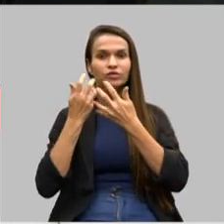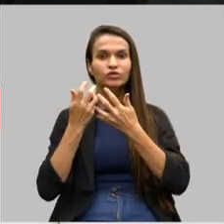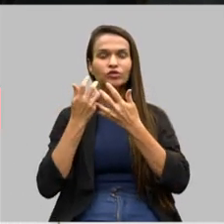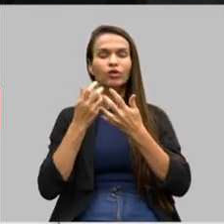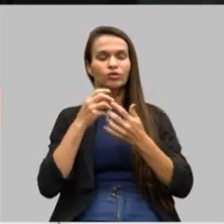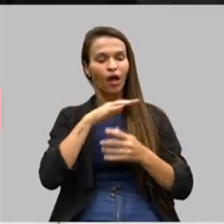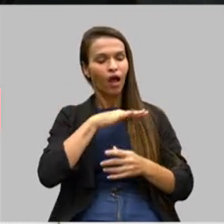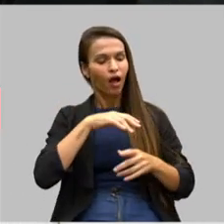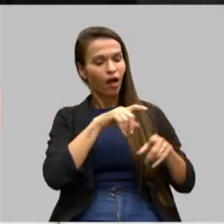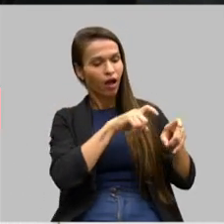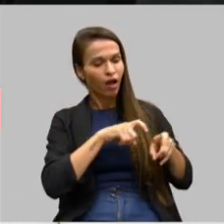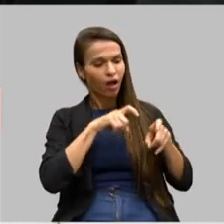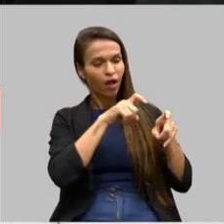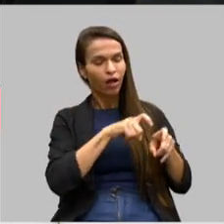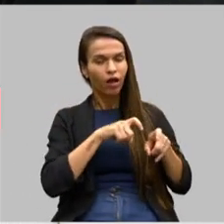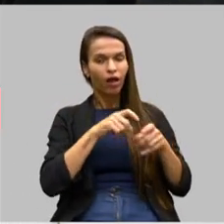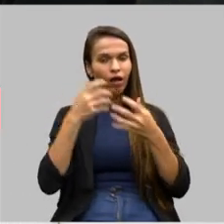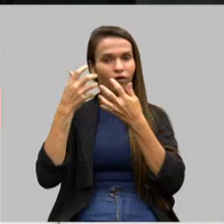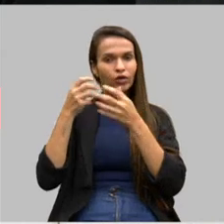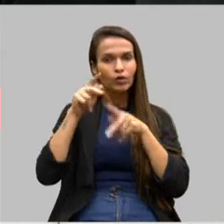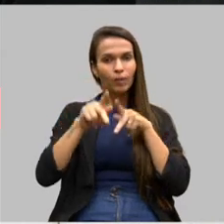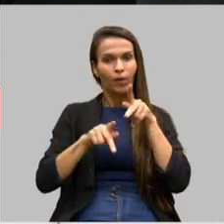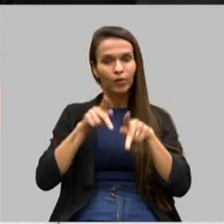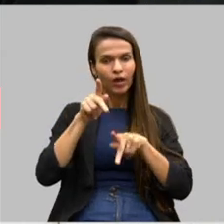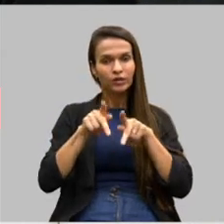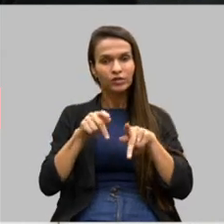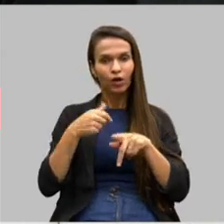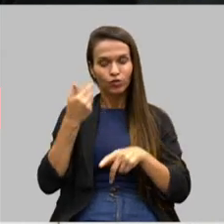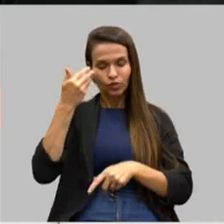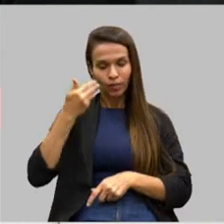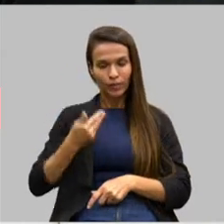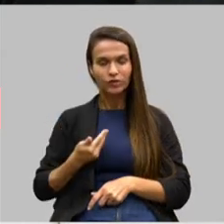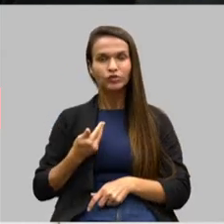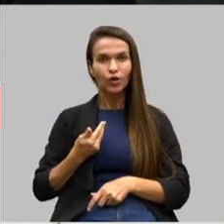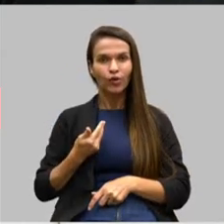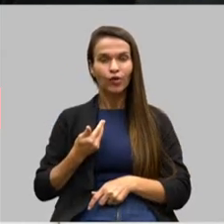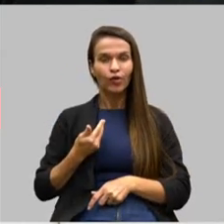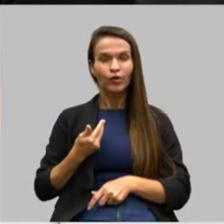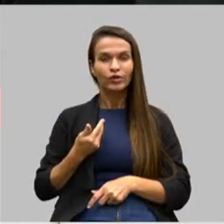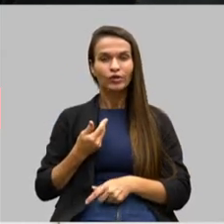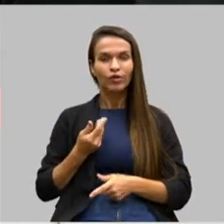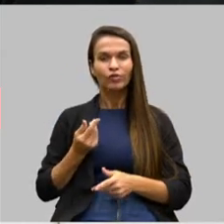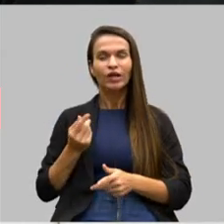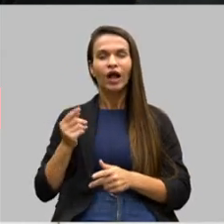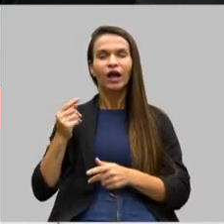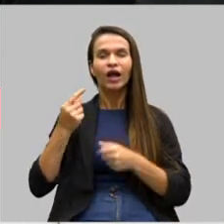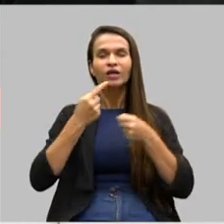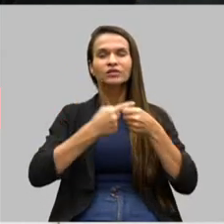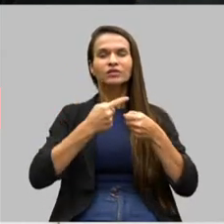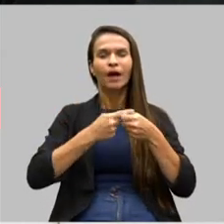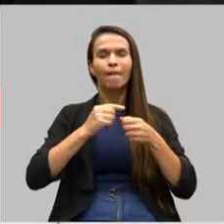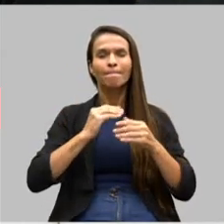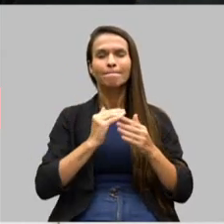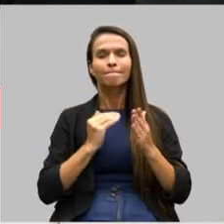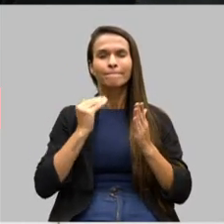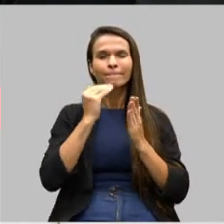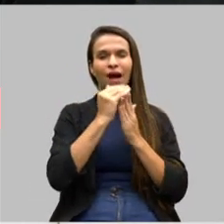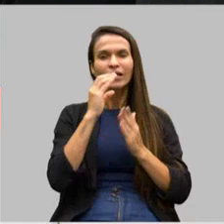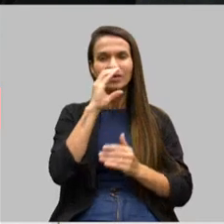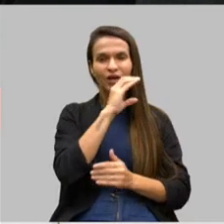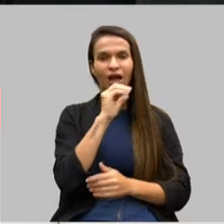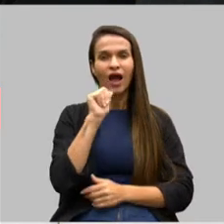agricultores, nossa população, uma vez que eu sou a pessoa que venho daquela cidade que foi mais quente, que é Araçuaí,